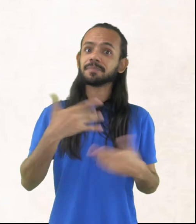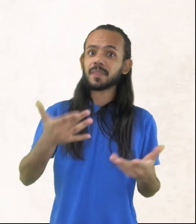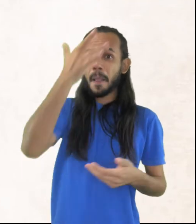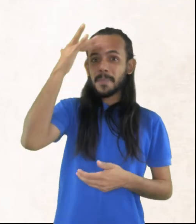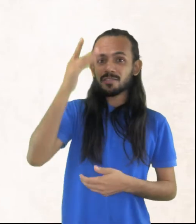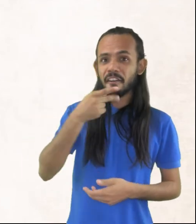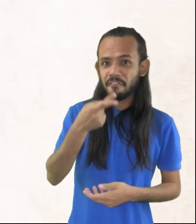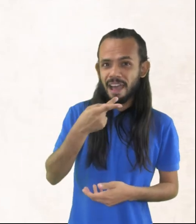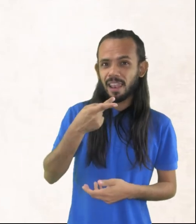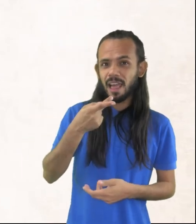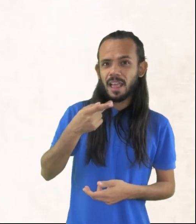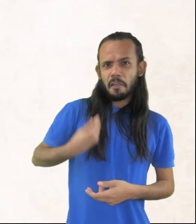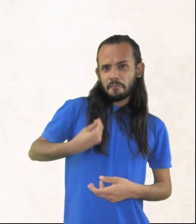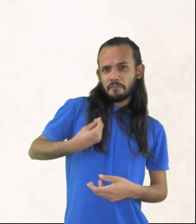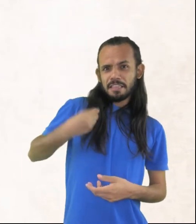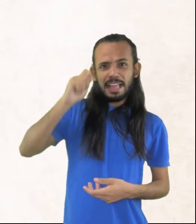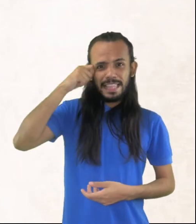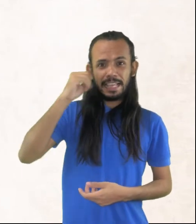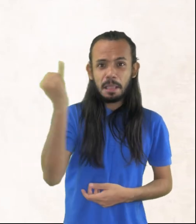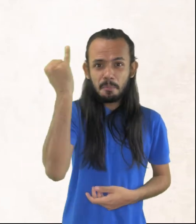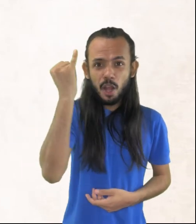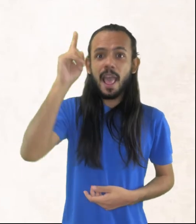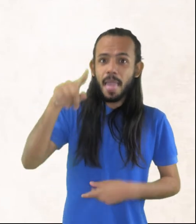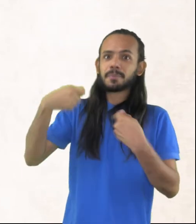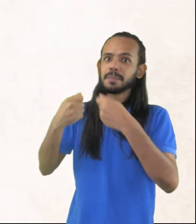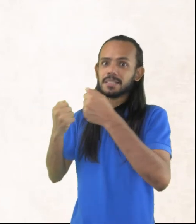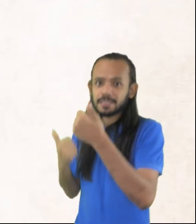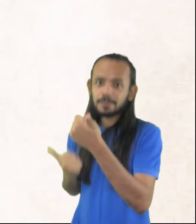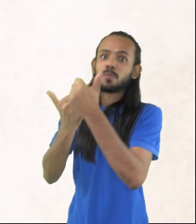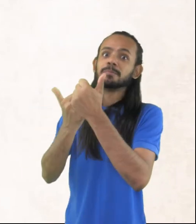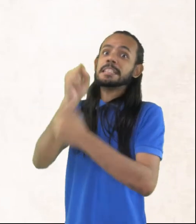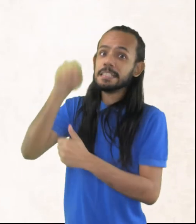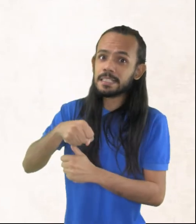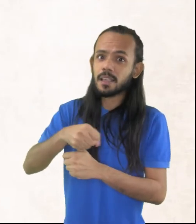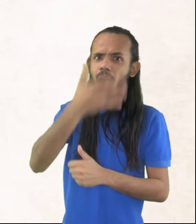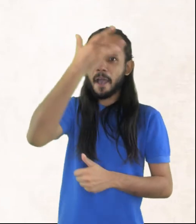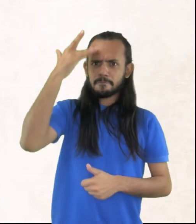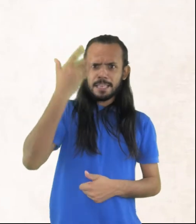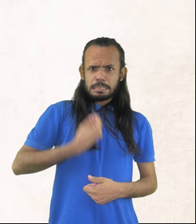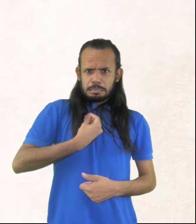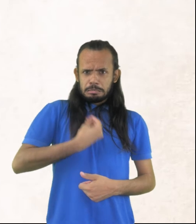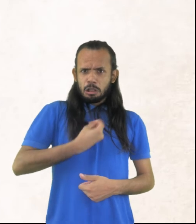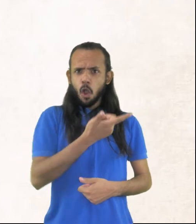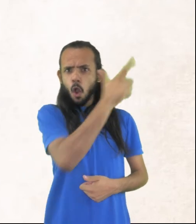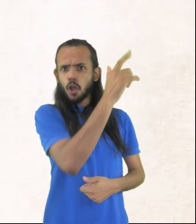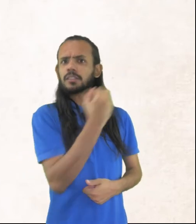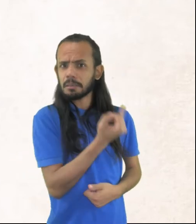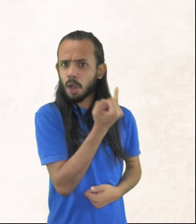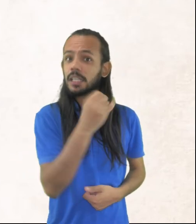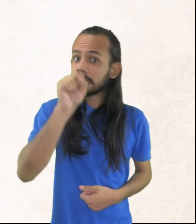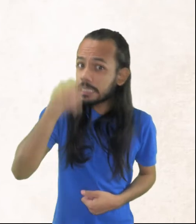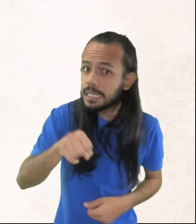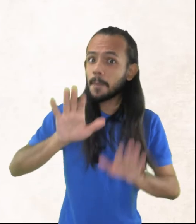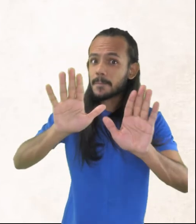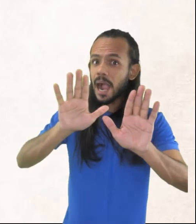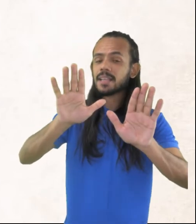que vidas negras importam, é porque a vida dessas pessoas está realmente em maior risco. As vidas de outras pessoas também